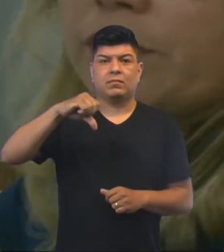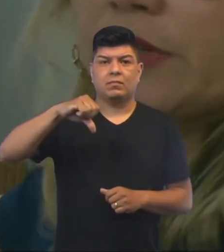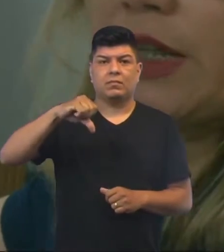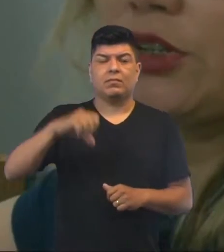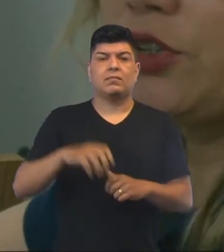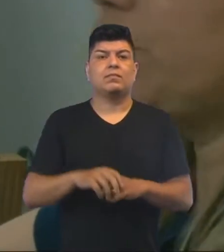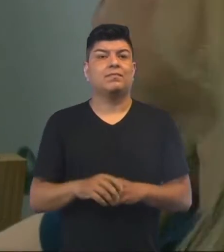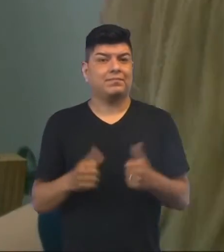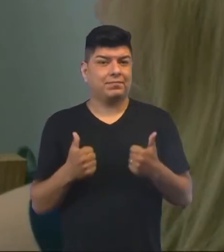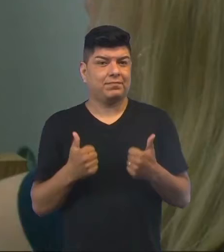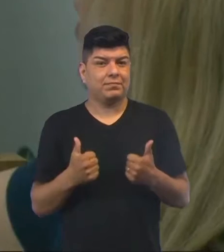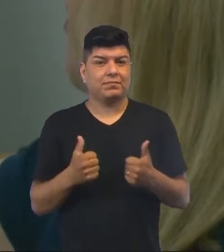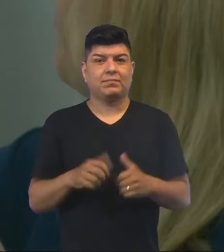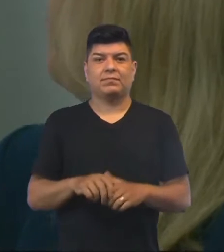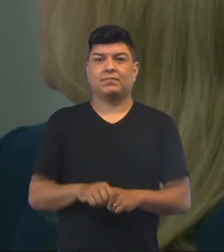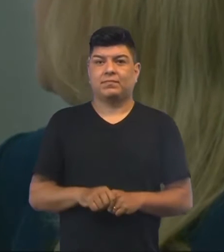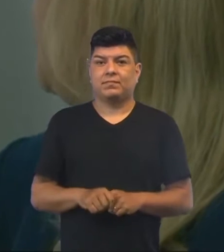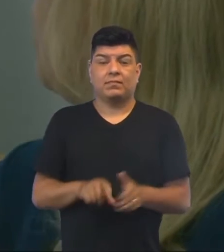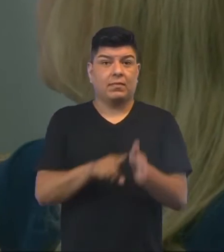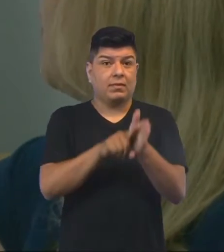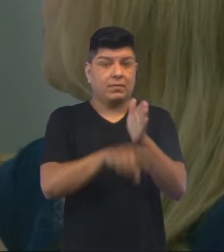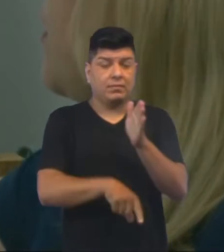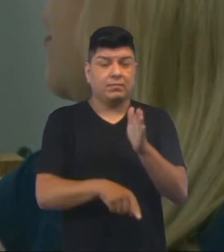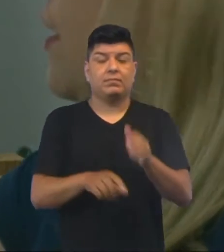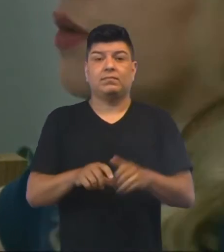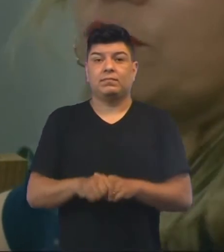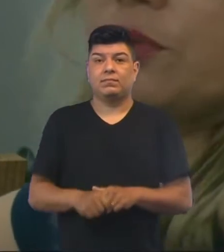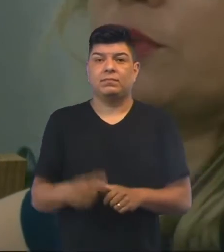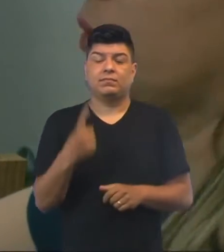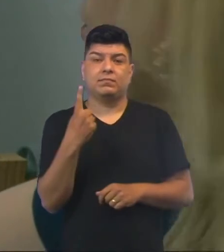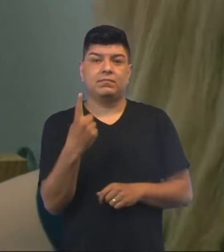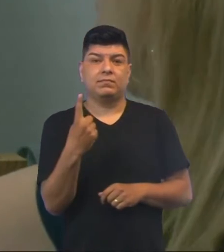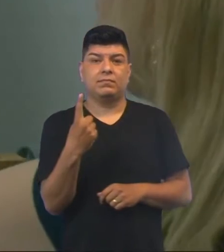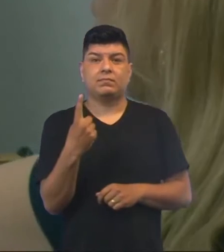379 certinho -